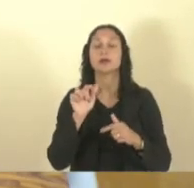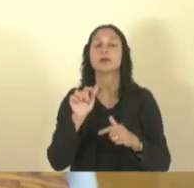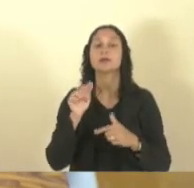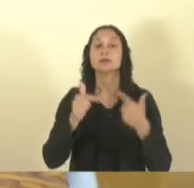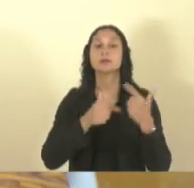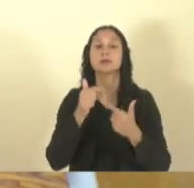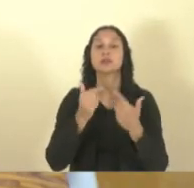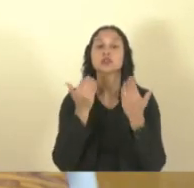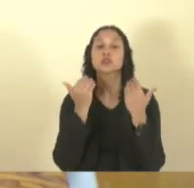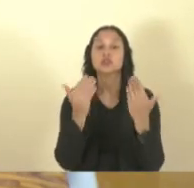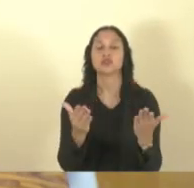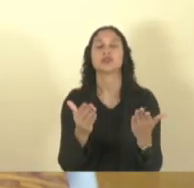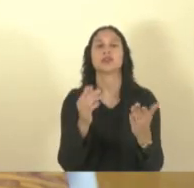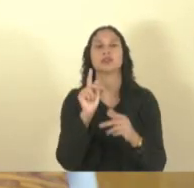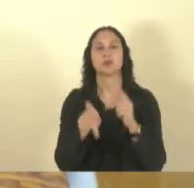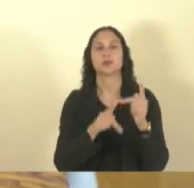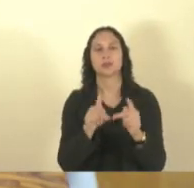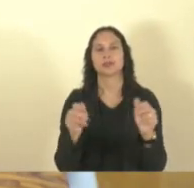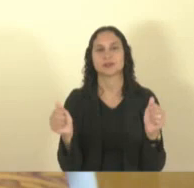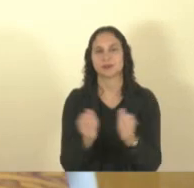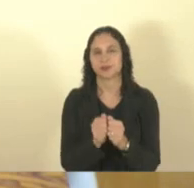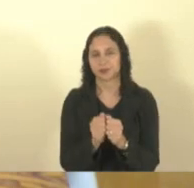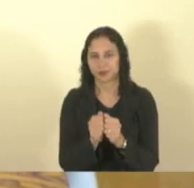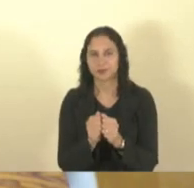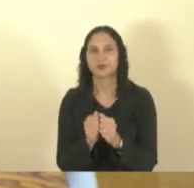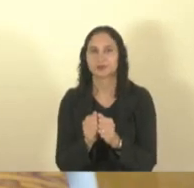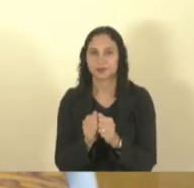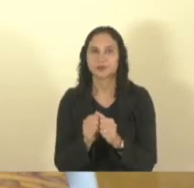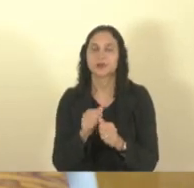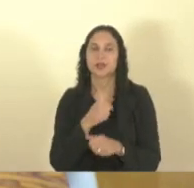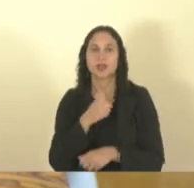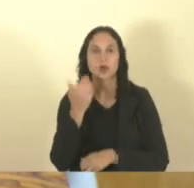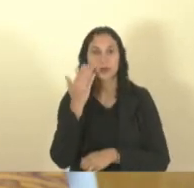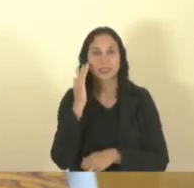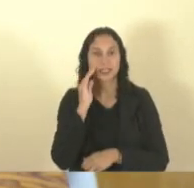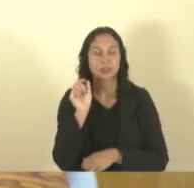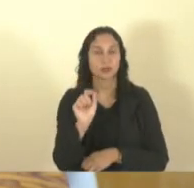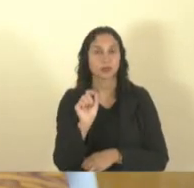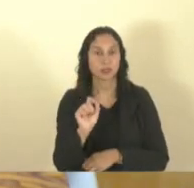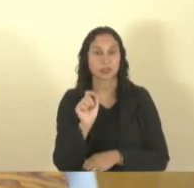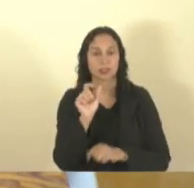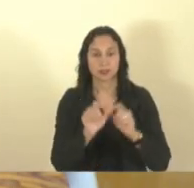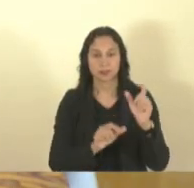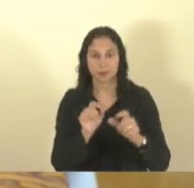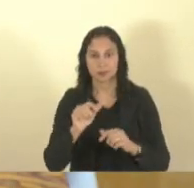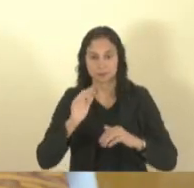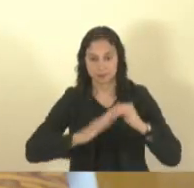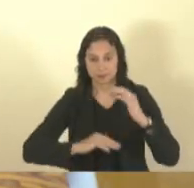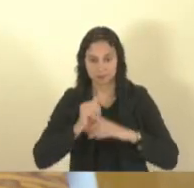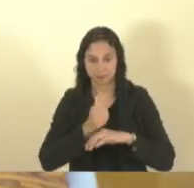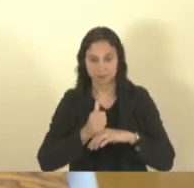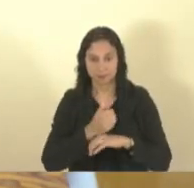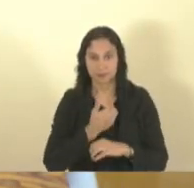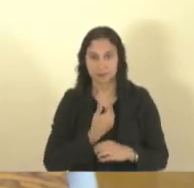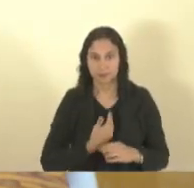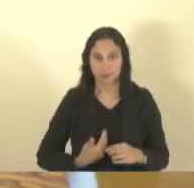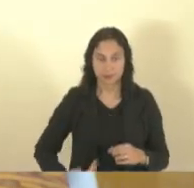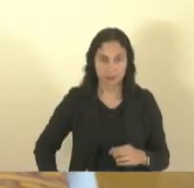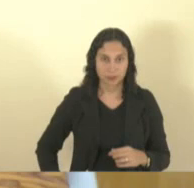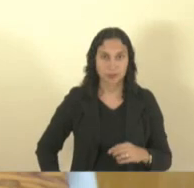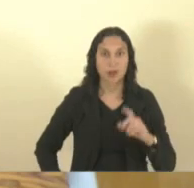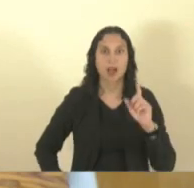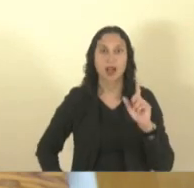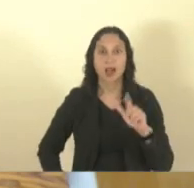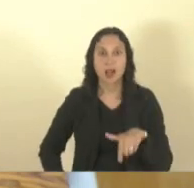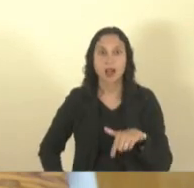entrega direta à sociedade. Então, eu entendo que servidor, a palavra servidor, ser servidor, é